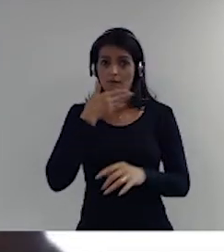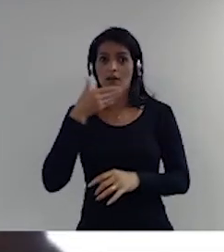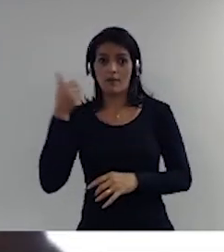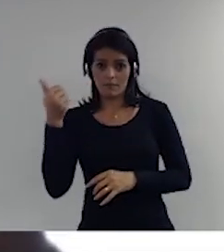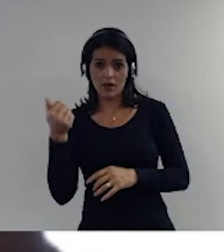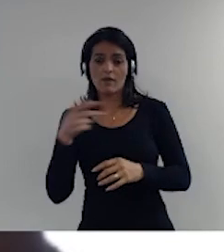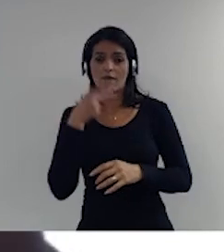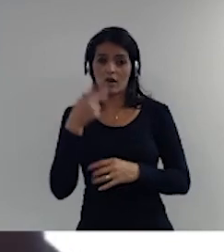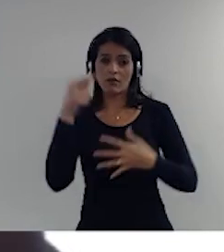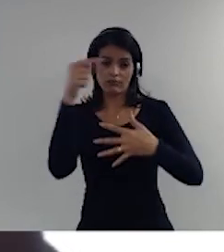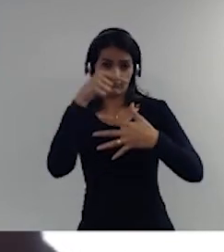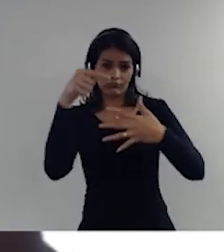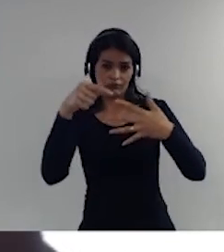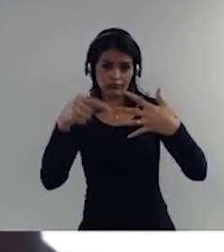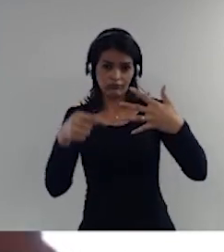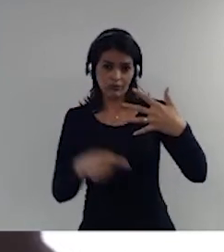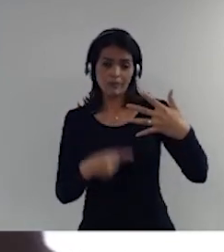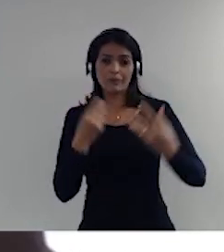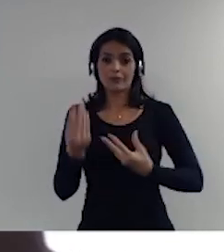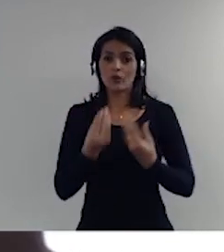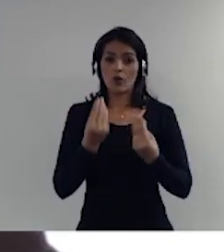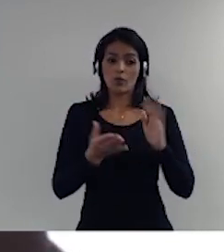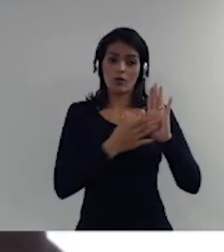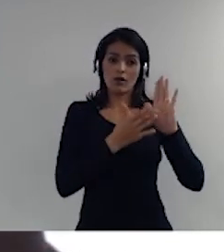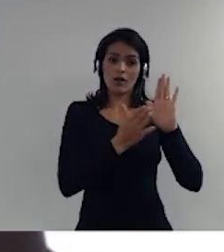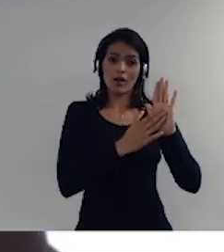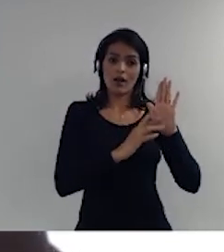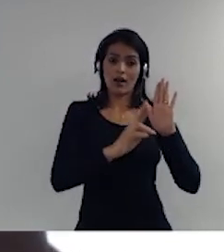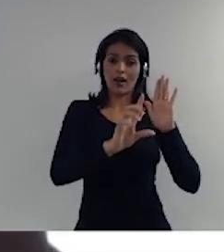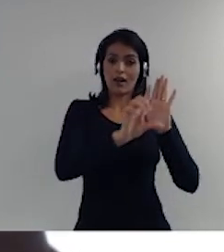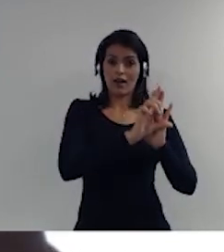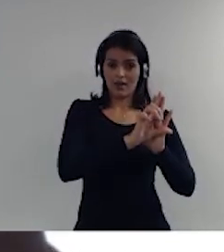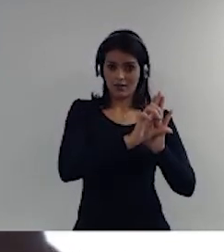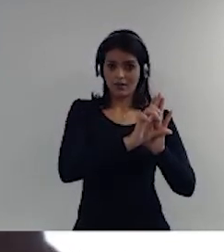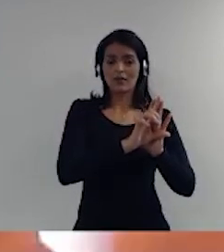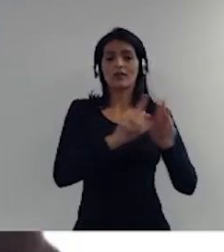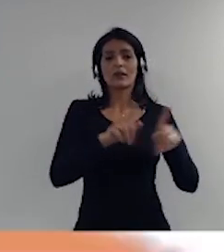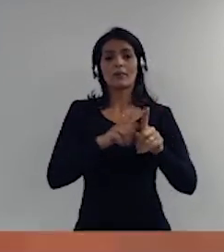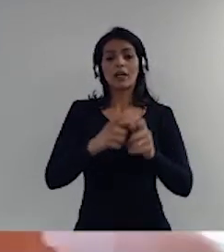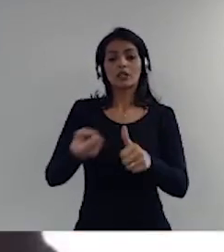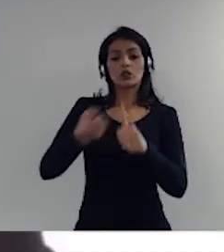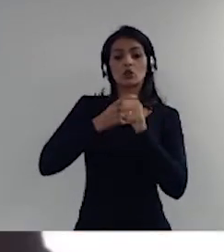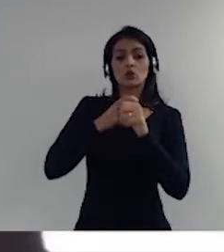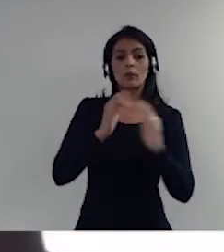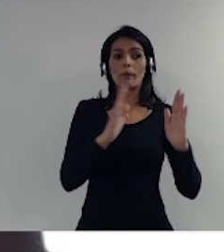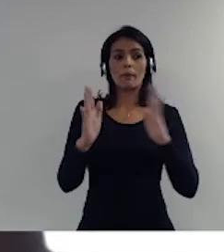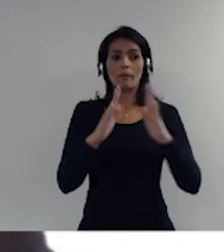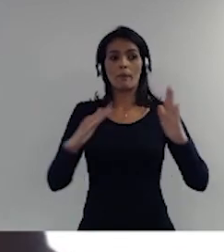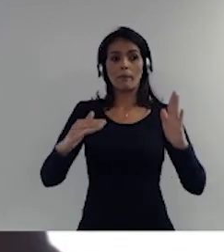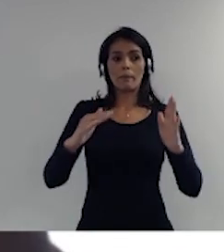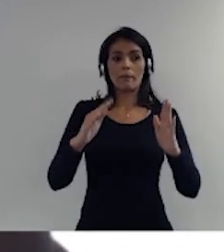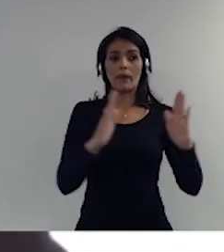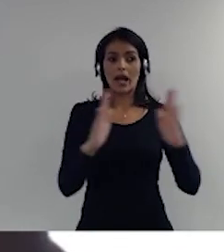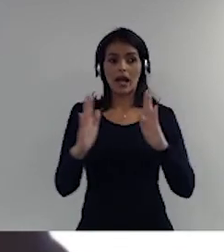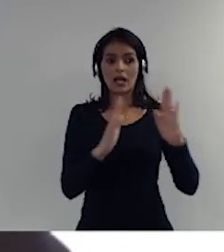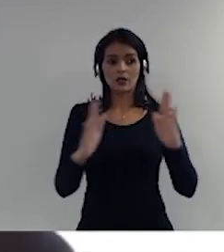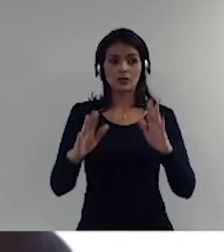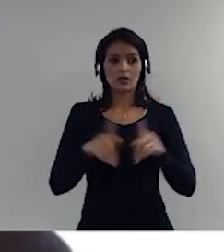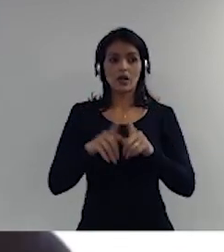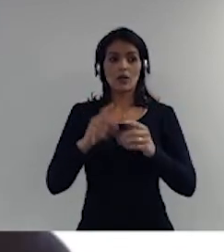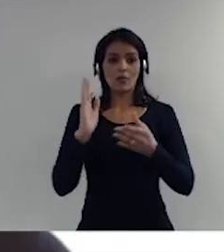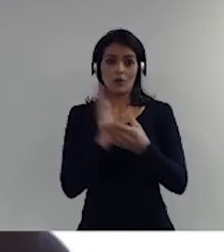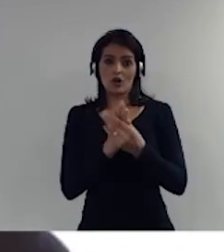menções específicas à resposta regulatória. Uma delas, além da suspensão dos prazos, inclusive nos processos administrativos,